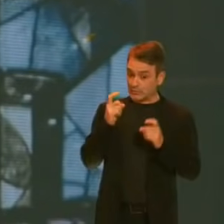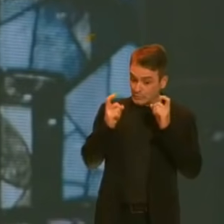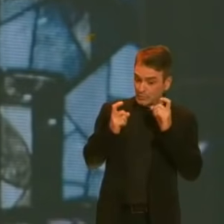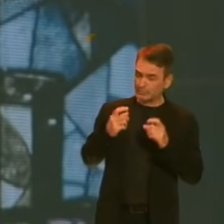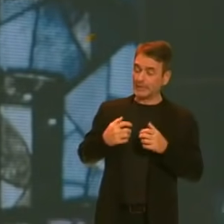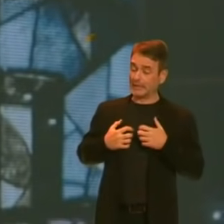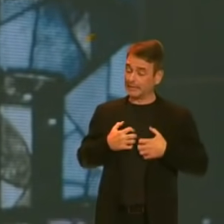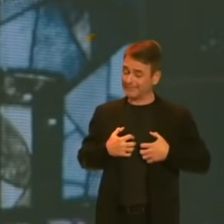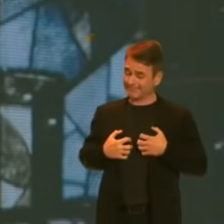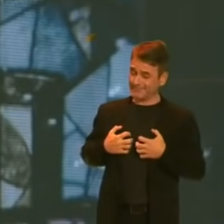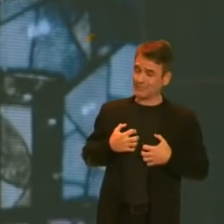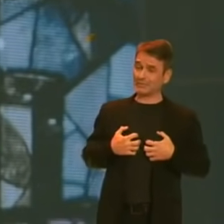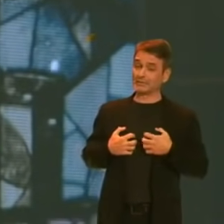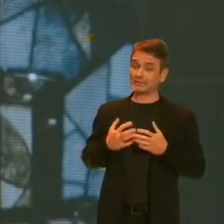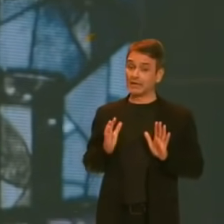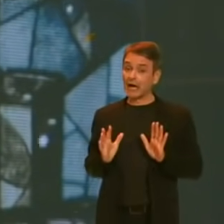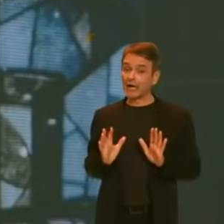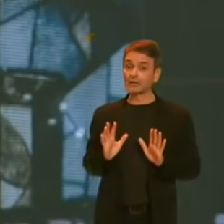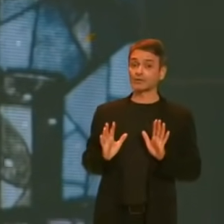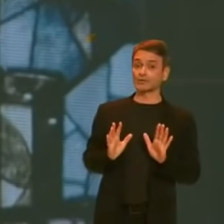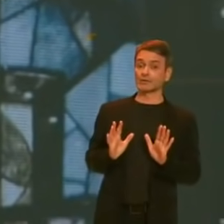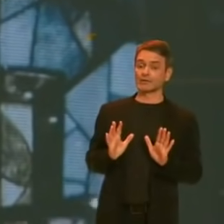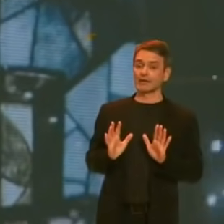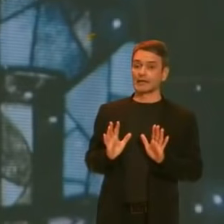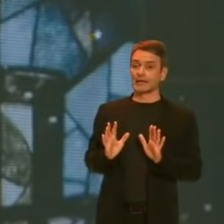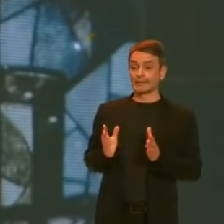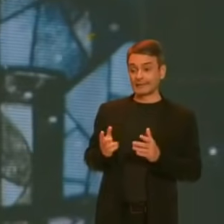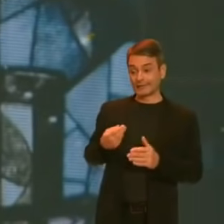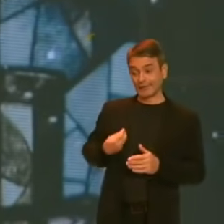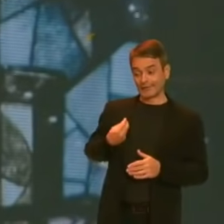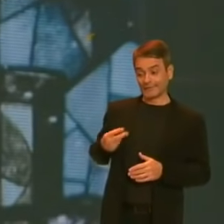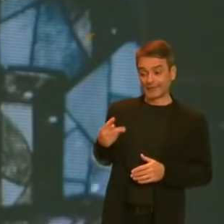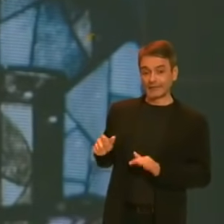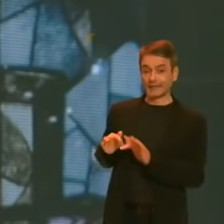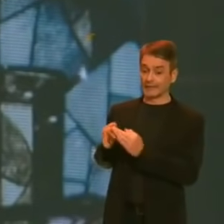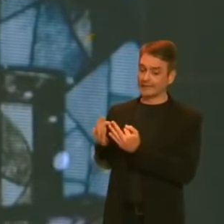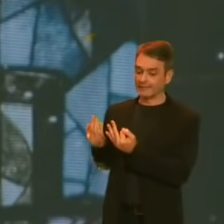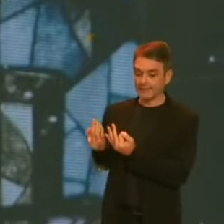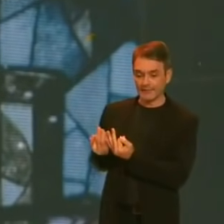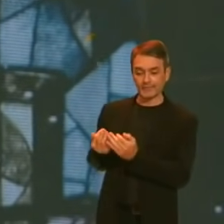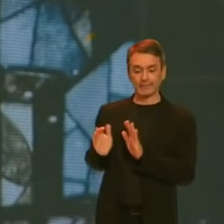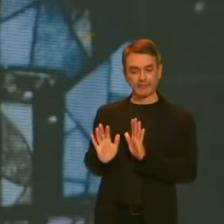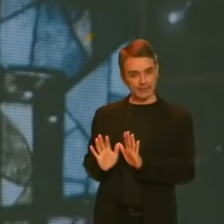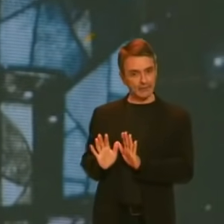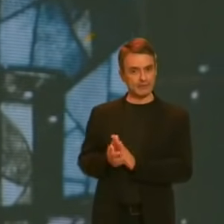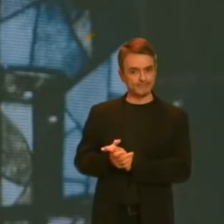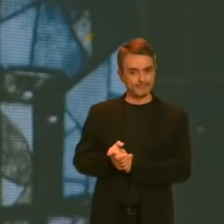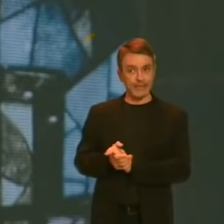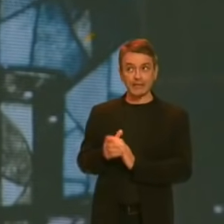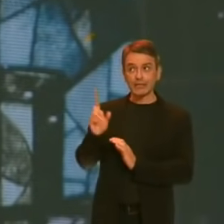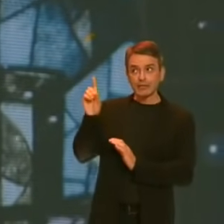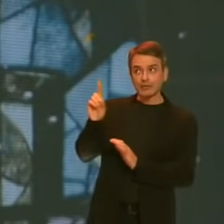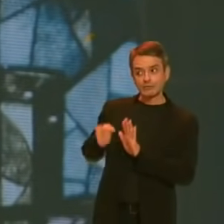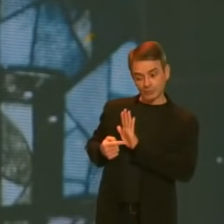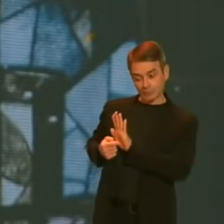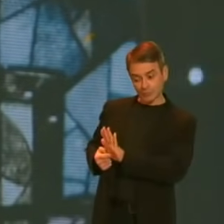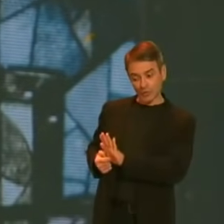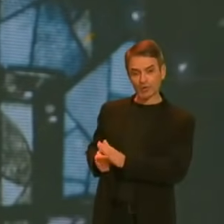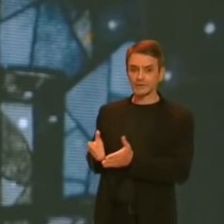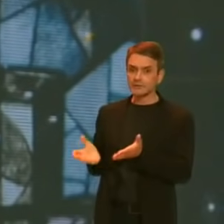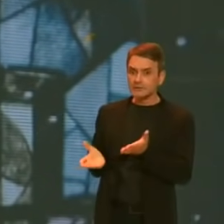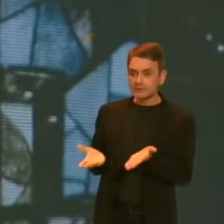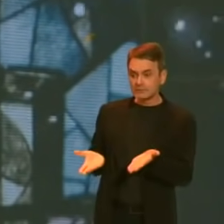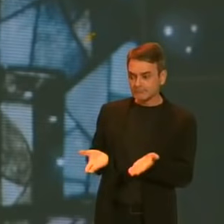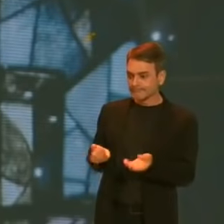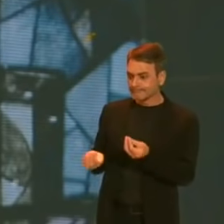gerado preocupação para com ele, com a família, não é? E também para que Deus mostre o caminho